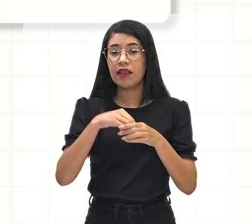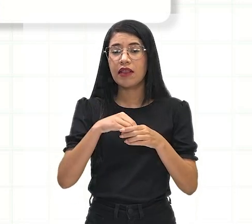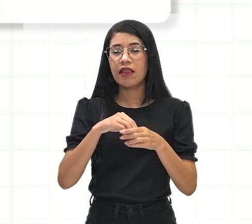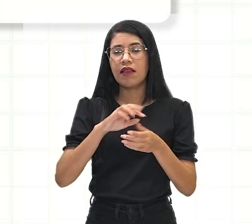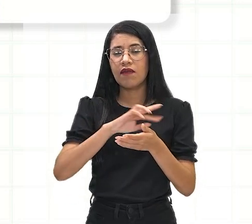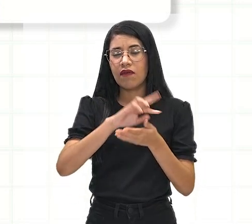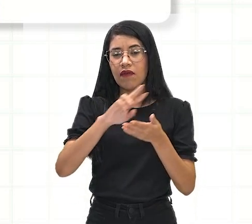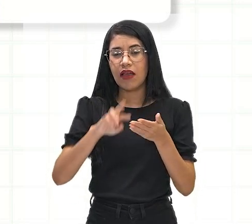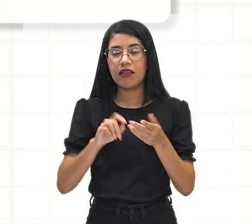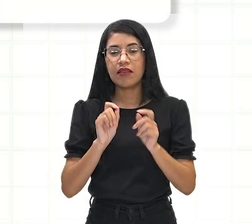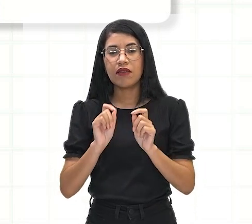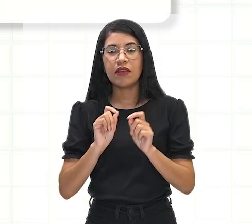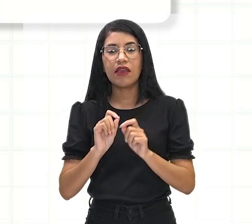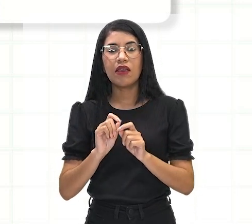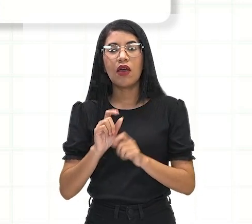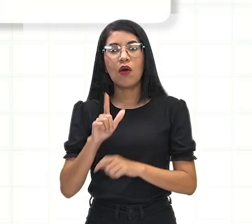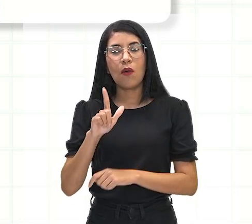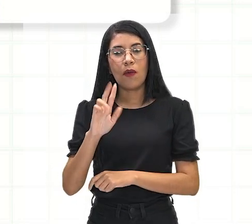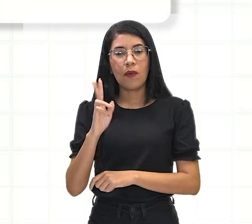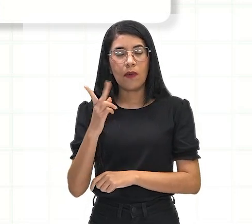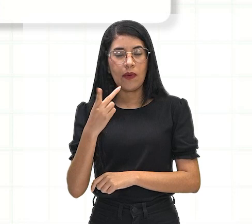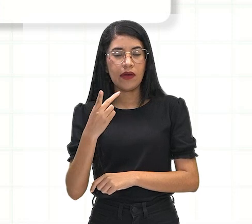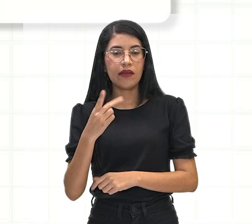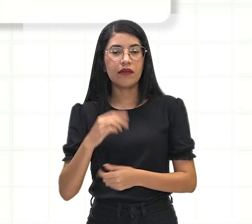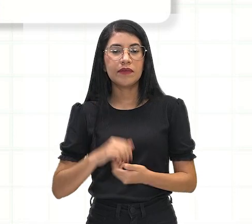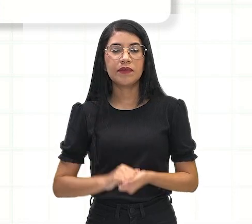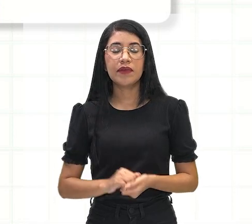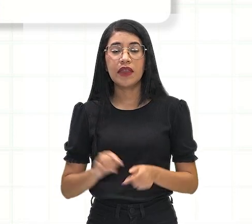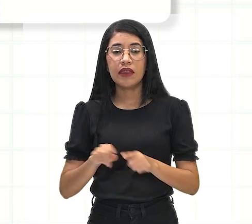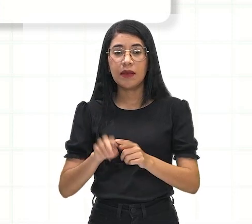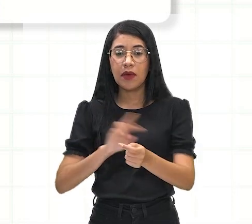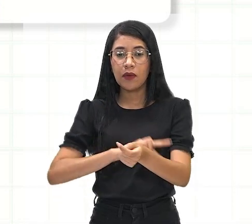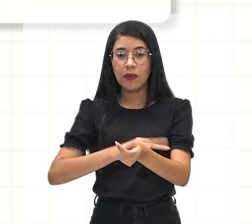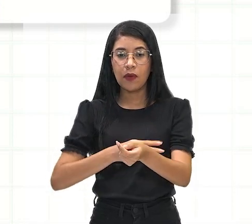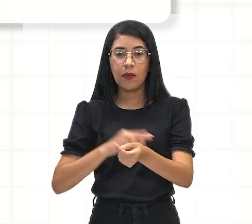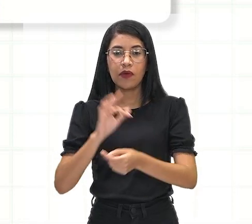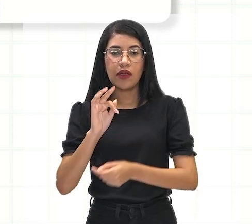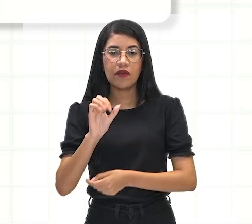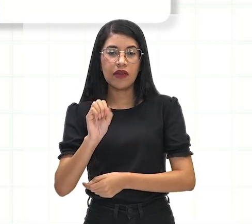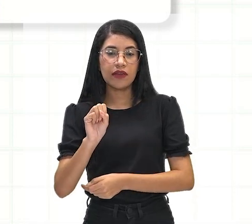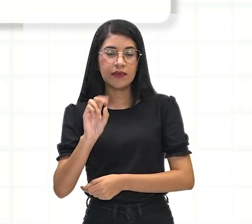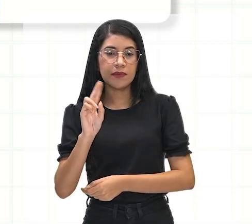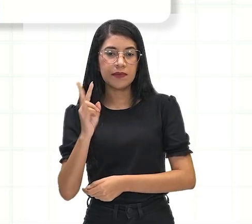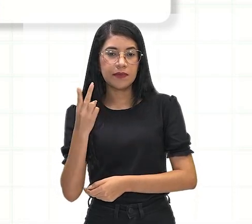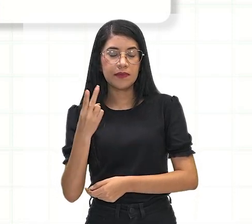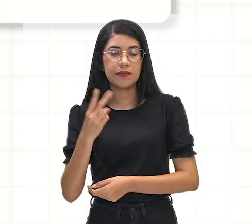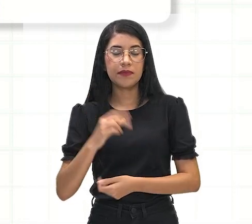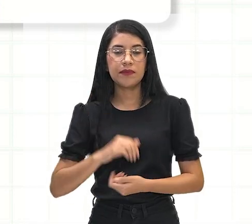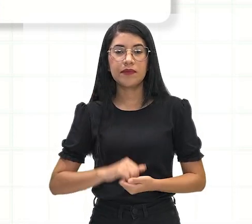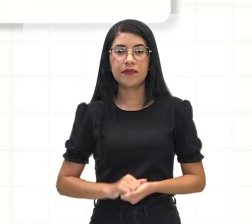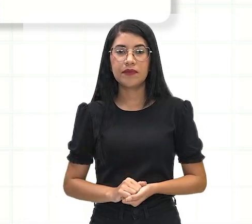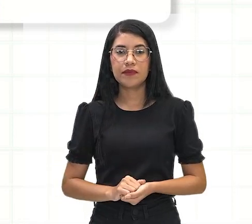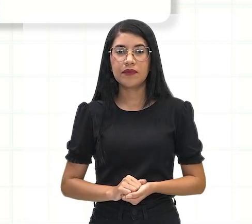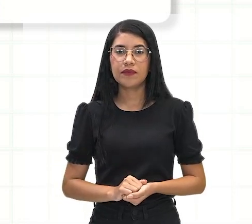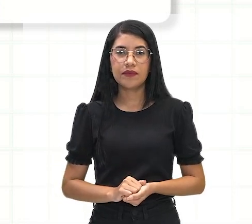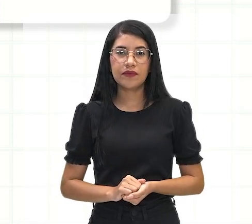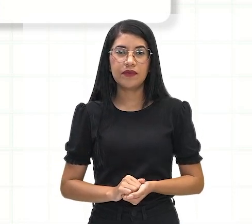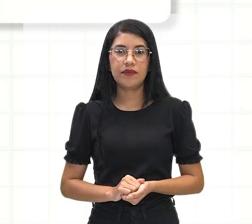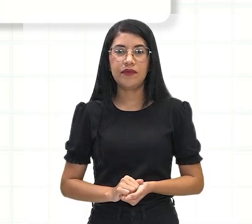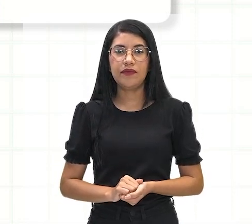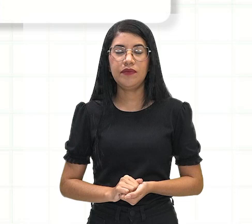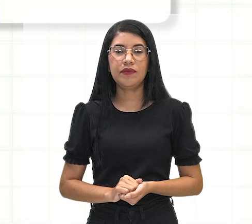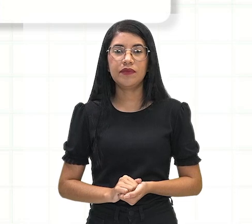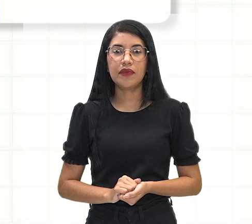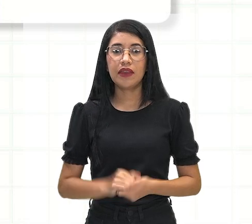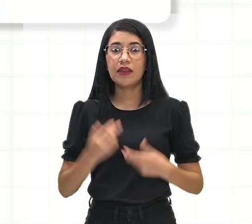os hormônios luteinizantes, que também é chamado de LH, e o folículo estimulante, que também é chamado de